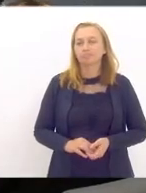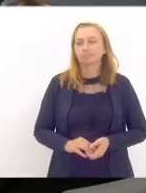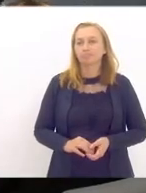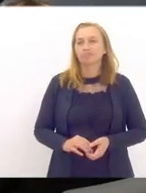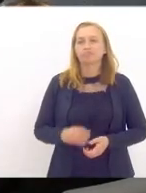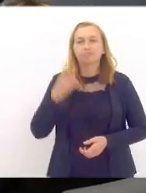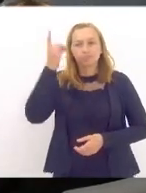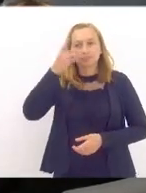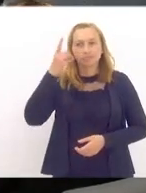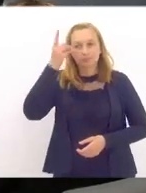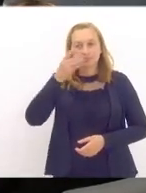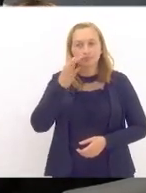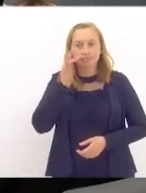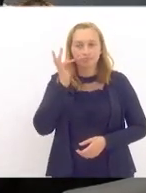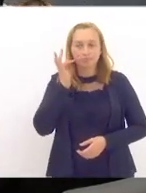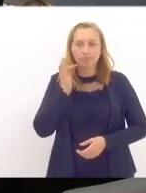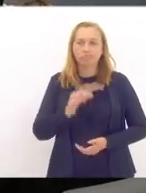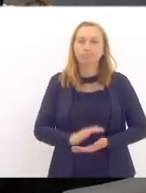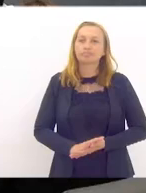Flávio serafini